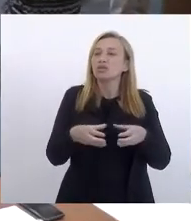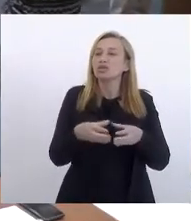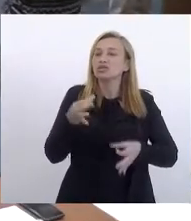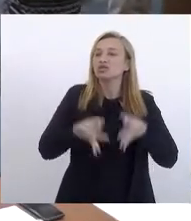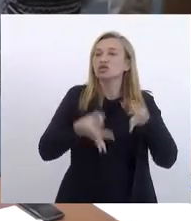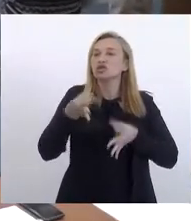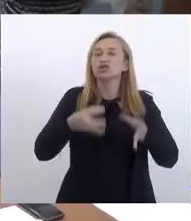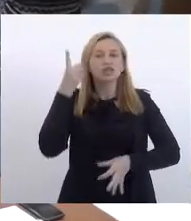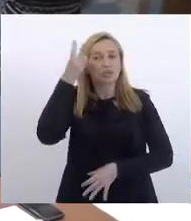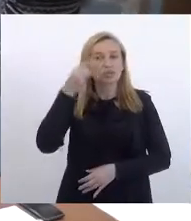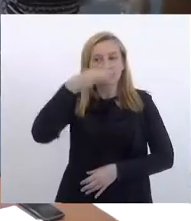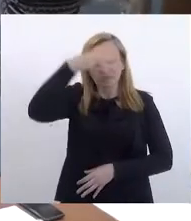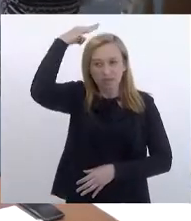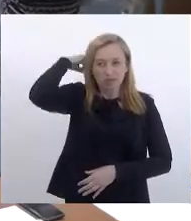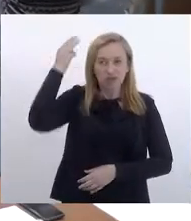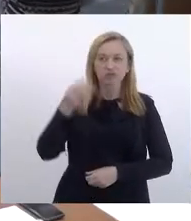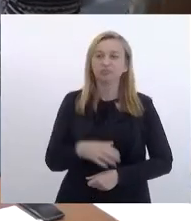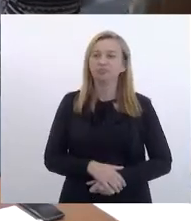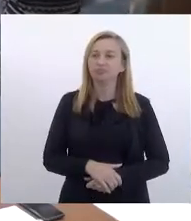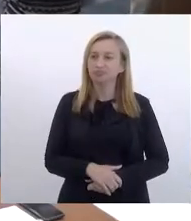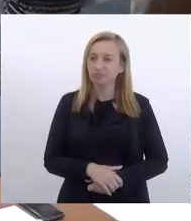de Justiça, deputado Márcio Pacheco.